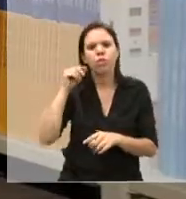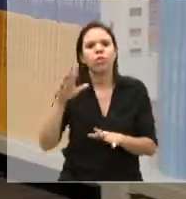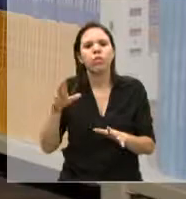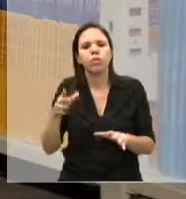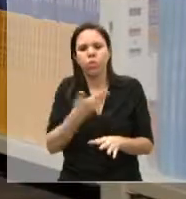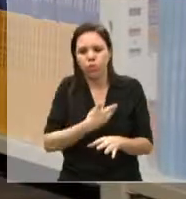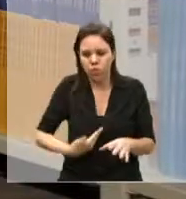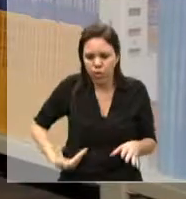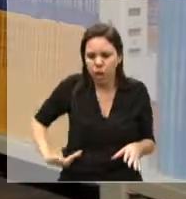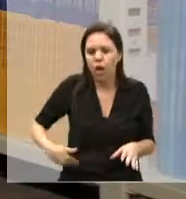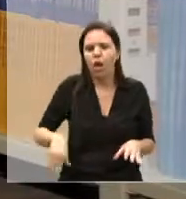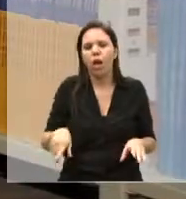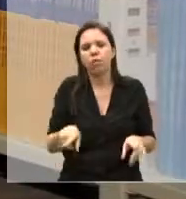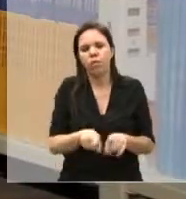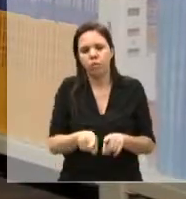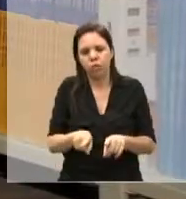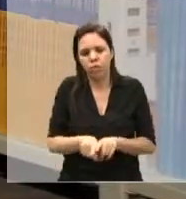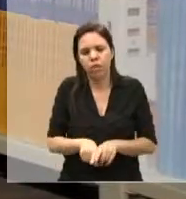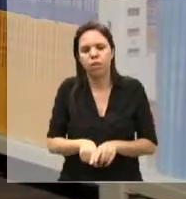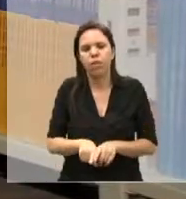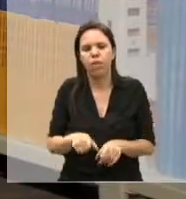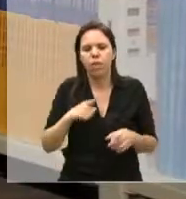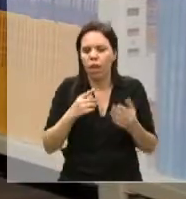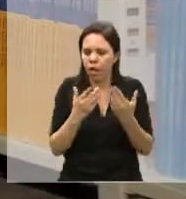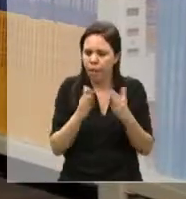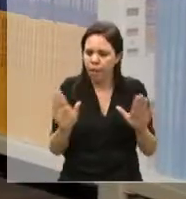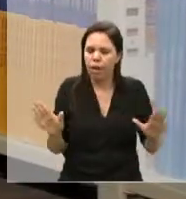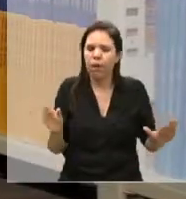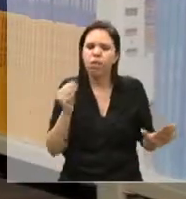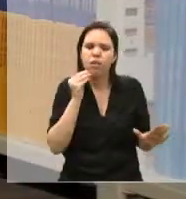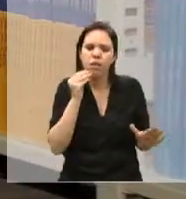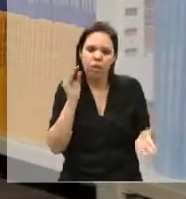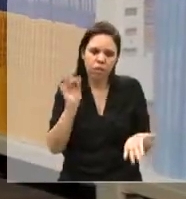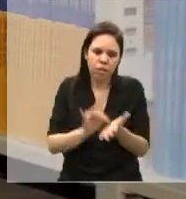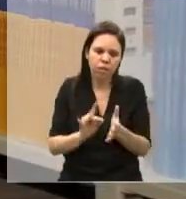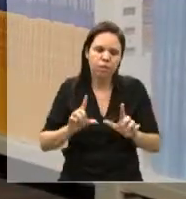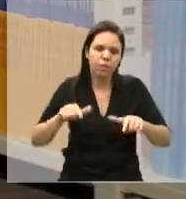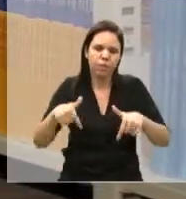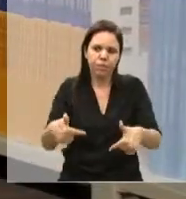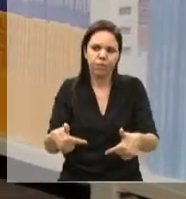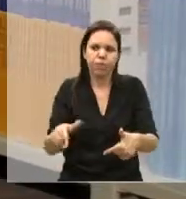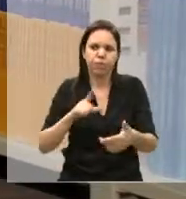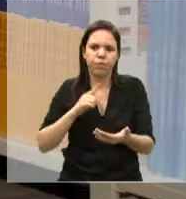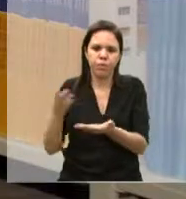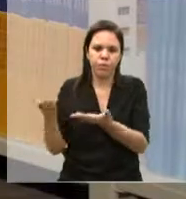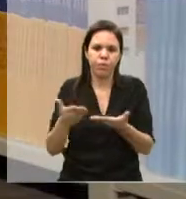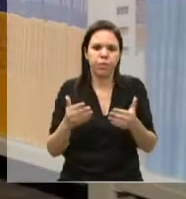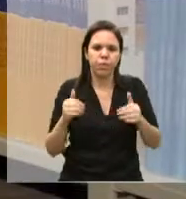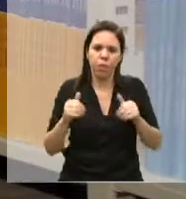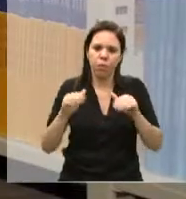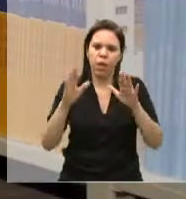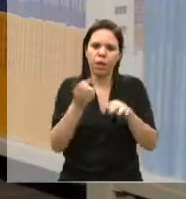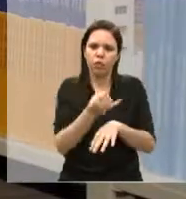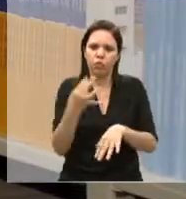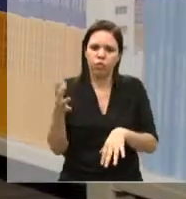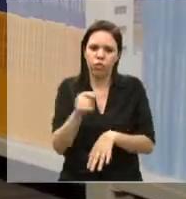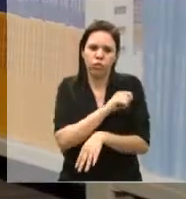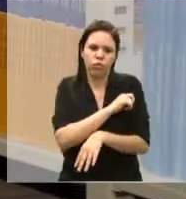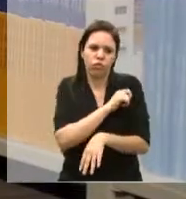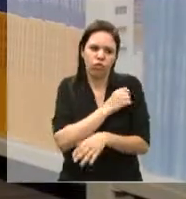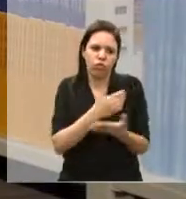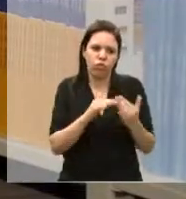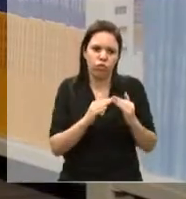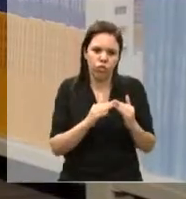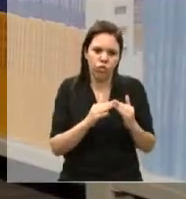aberta, ela tem todas essas ações afirmativas e a gente tem recebido mais e mais alunos das